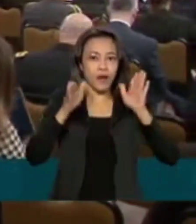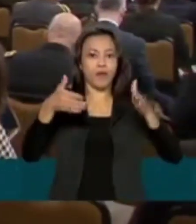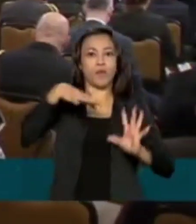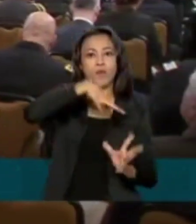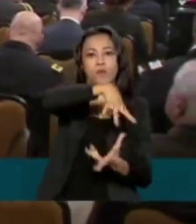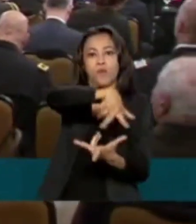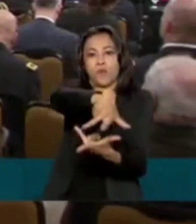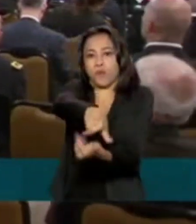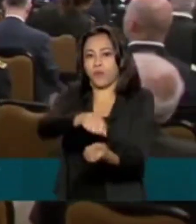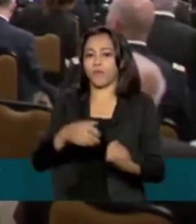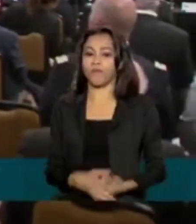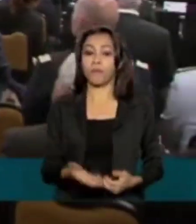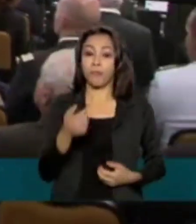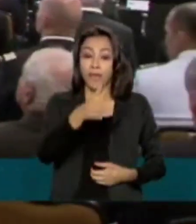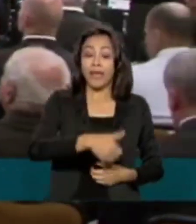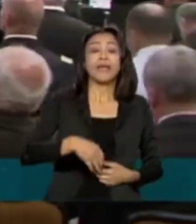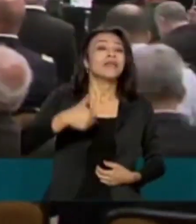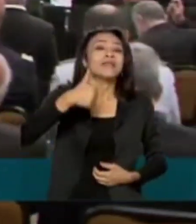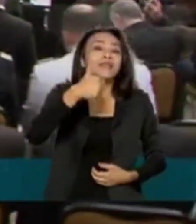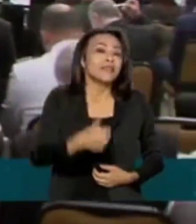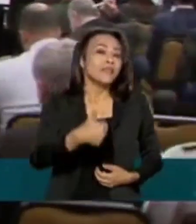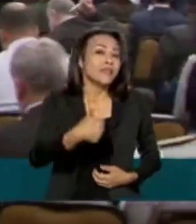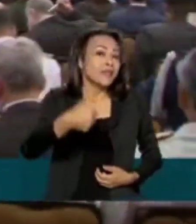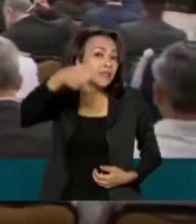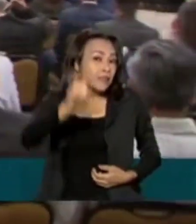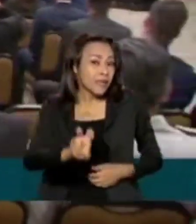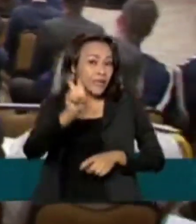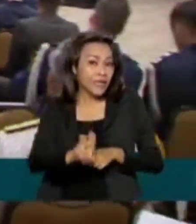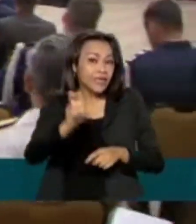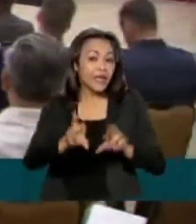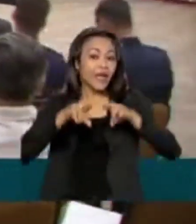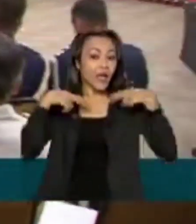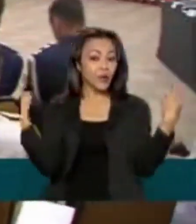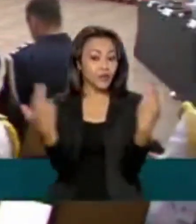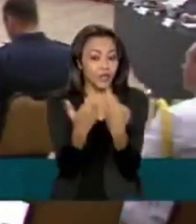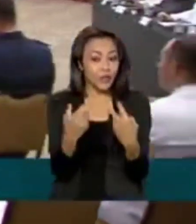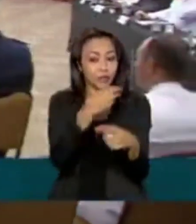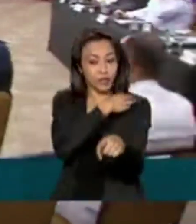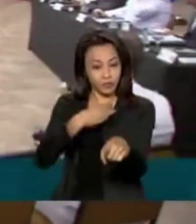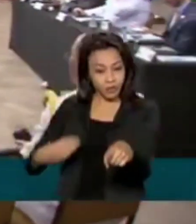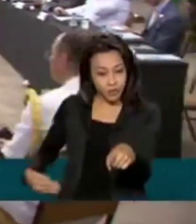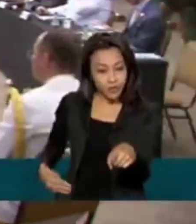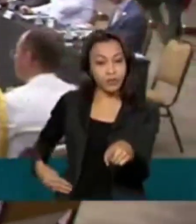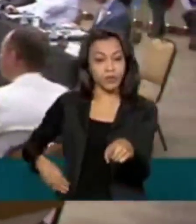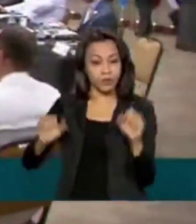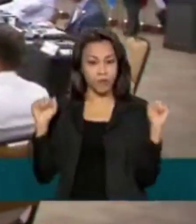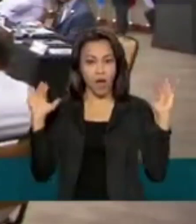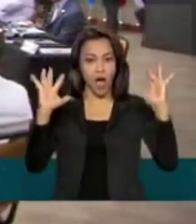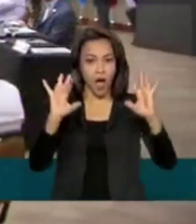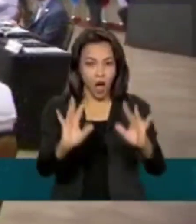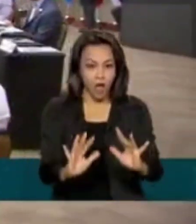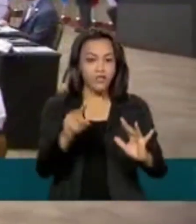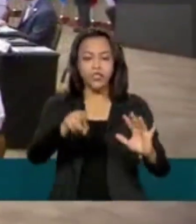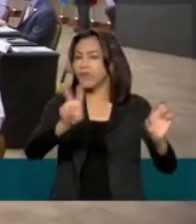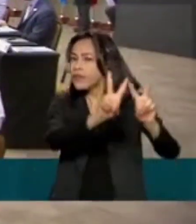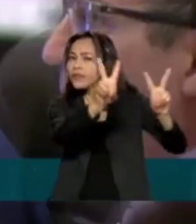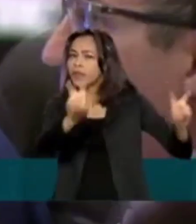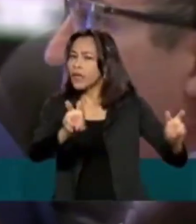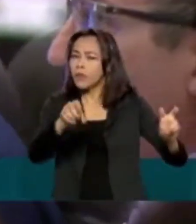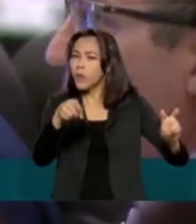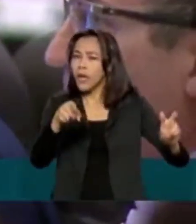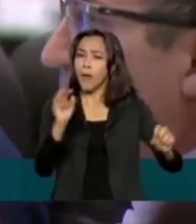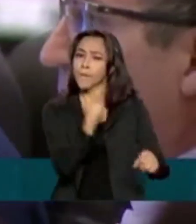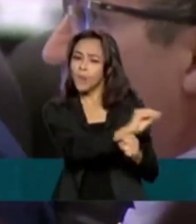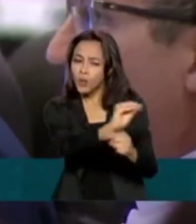Na 15ª edição da Conferência de Ministros da Defesa das Américas, estiveram em pauta assuntos como a